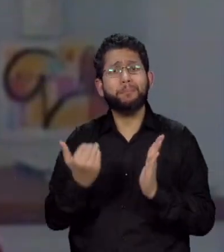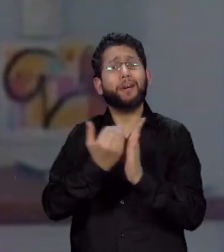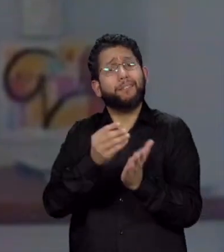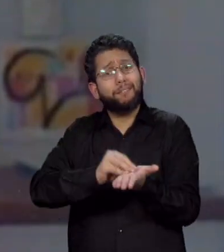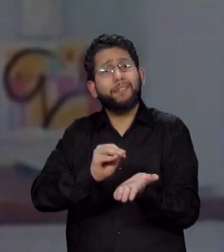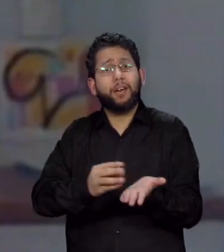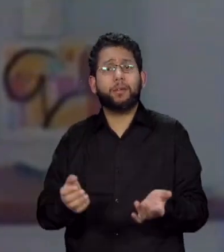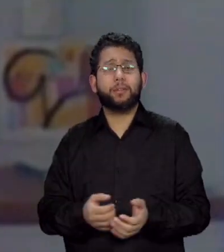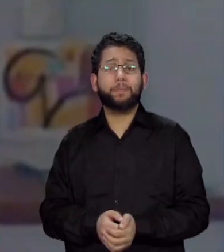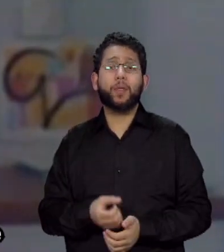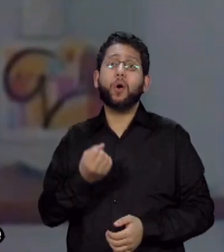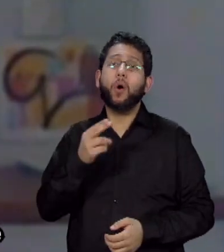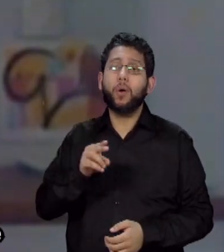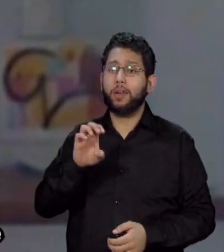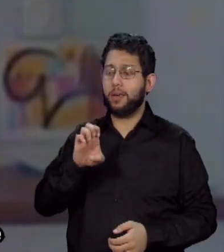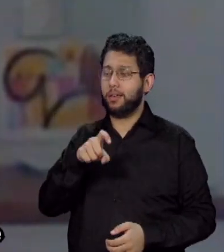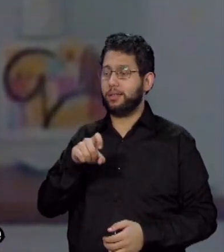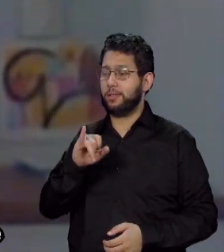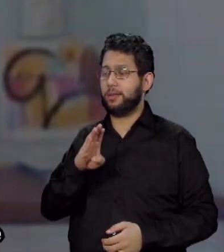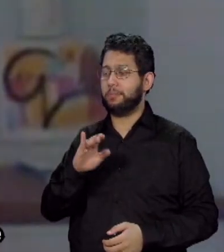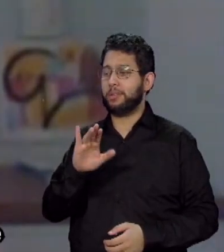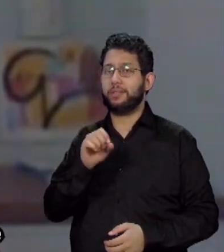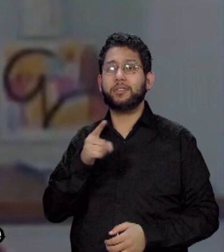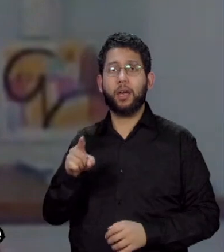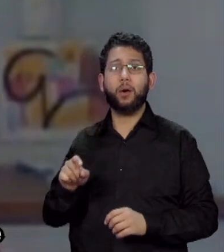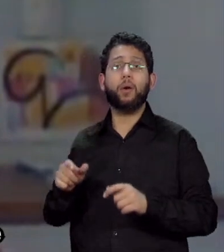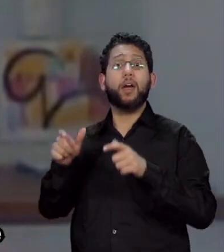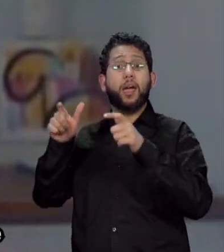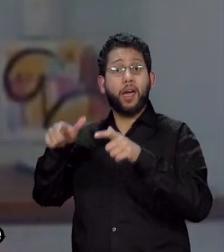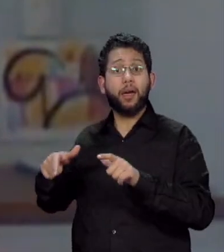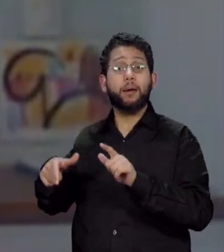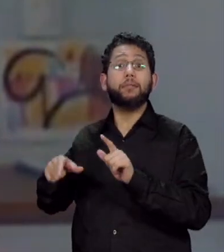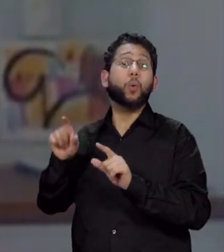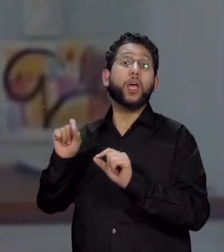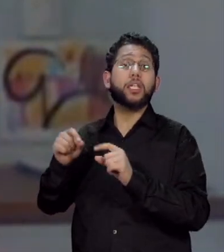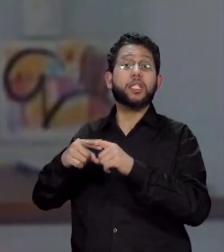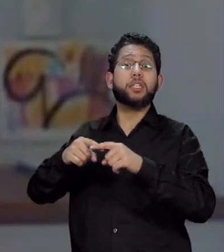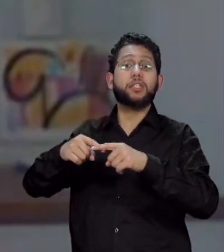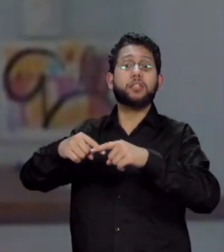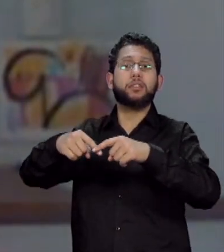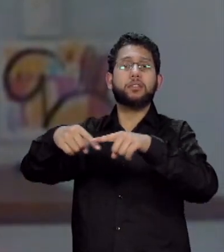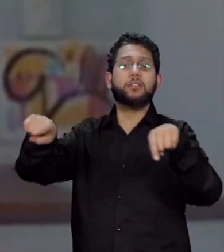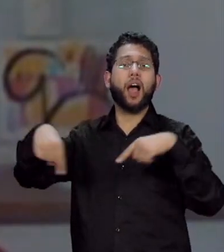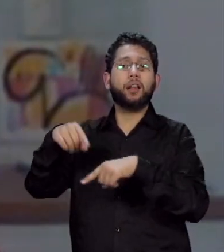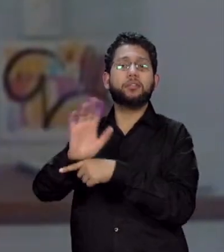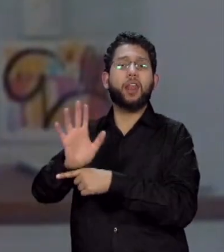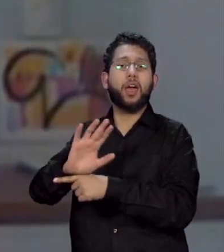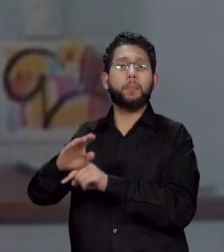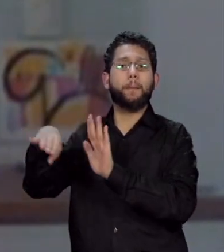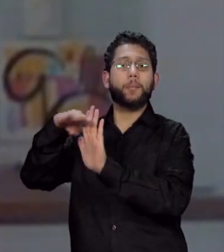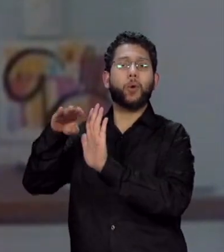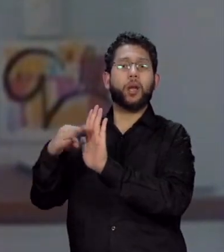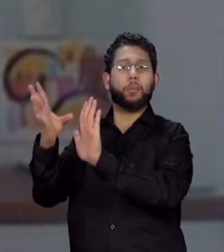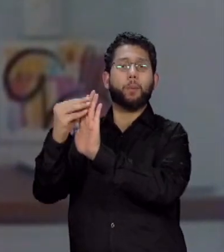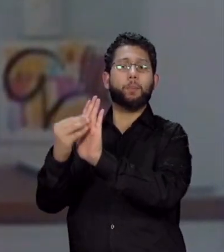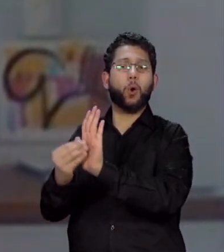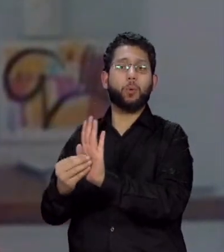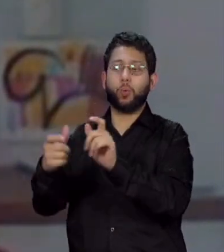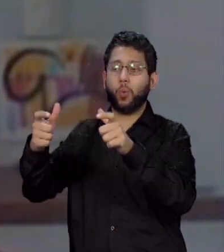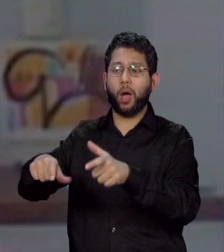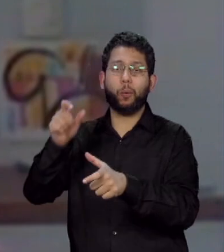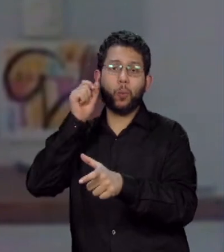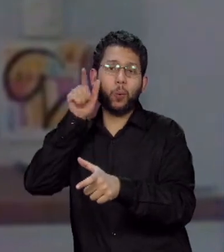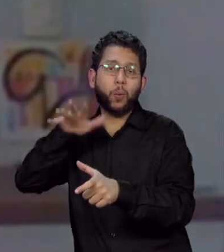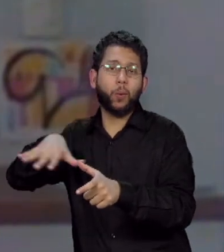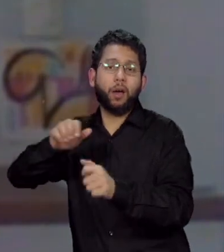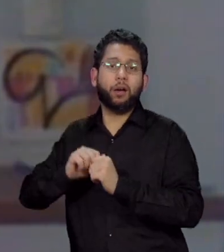da exibição cinematográfica, trabalhar como programador de salas de cinema, dentro de instituições culturais,